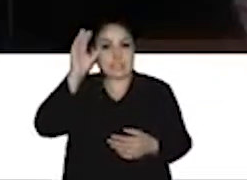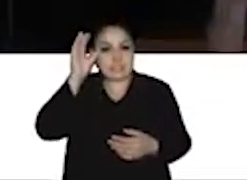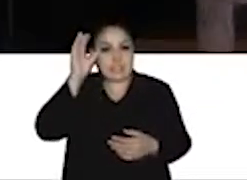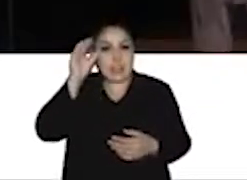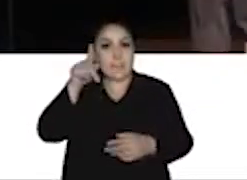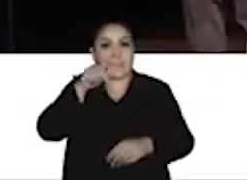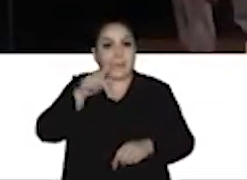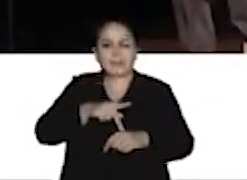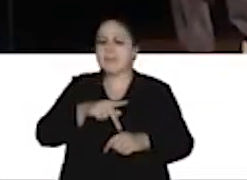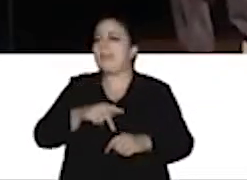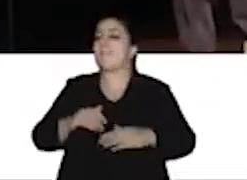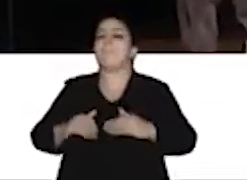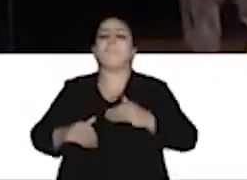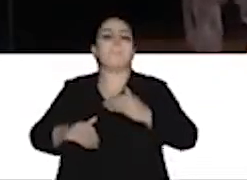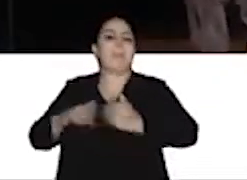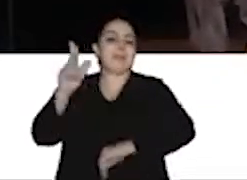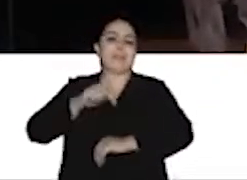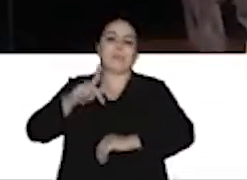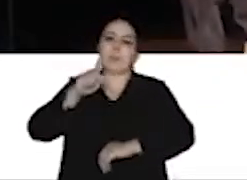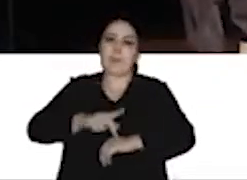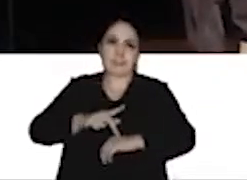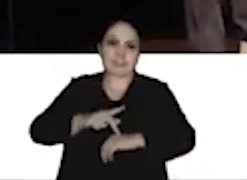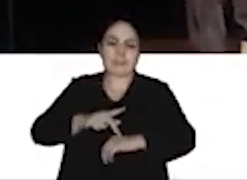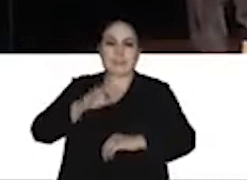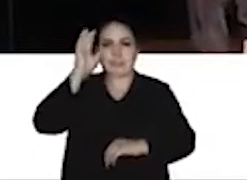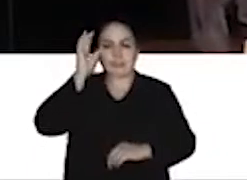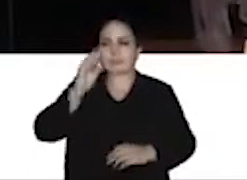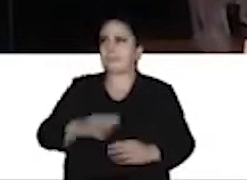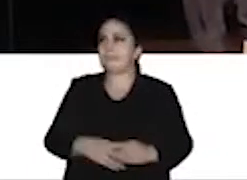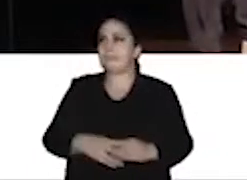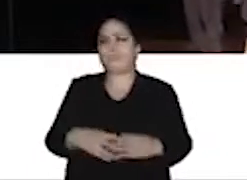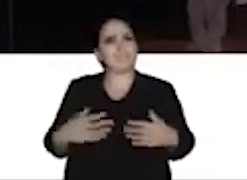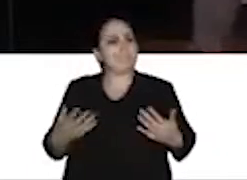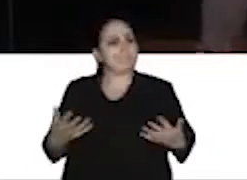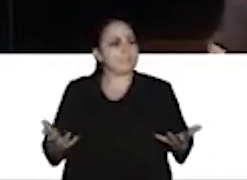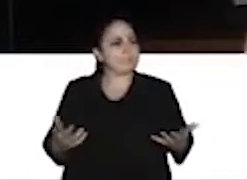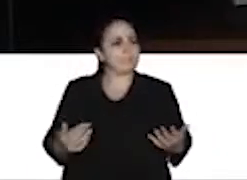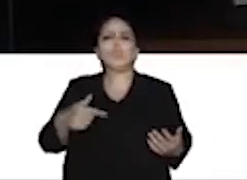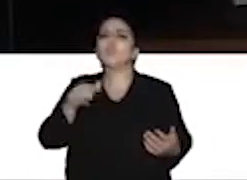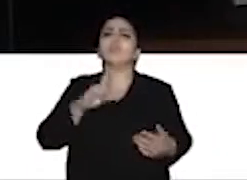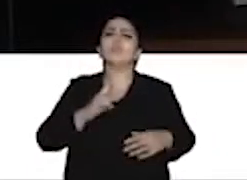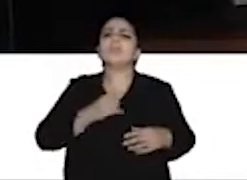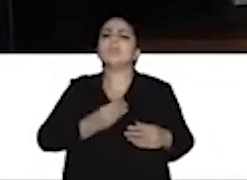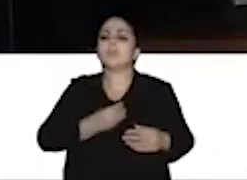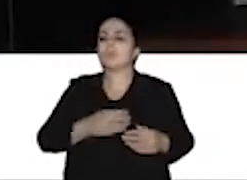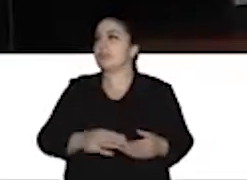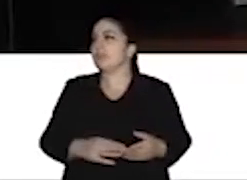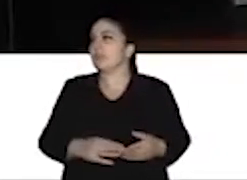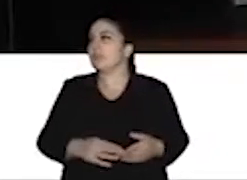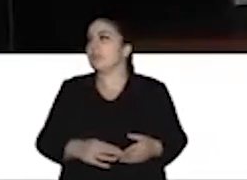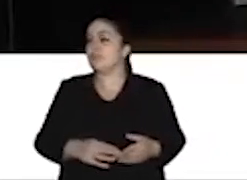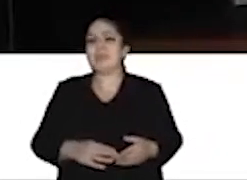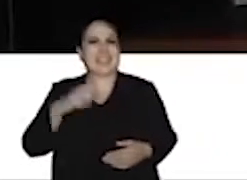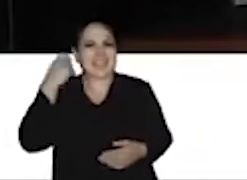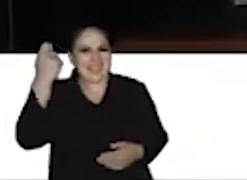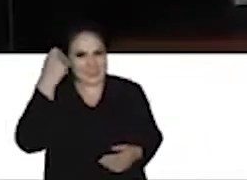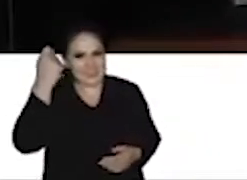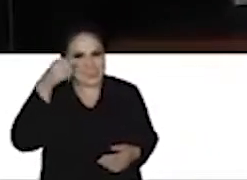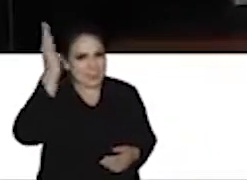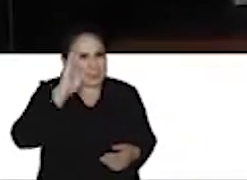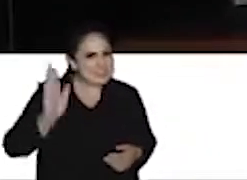China. É. Muito além do país da China. Muito além do... Então veio... De onde é que tu veio, afinal de contas? Marau, Rio Grande do Sul,